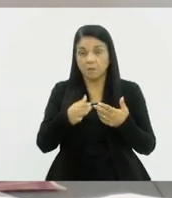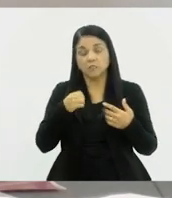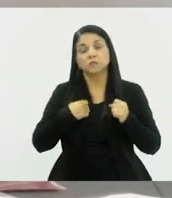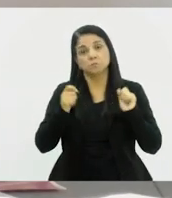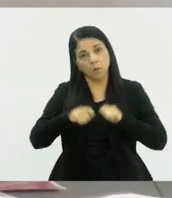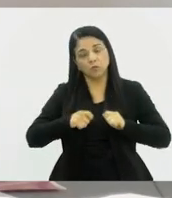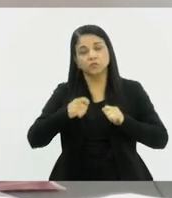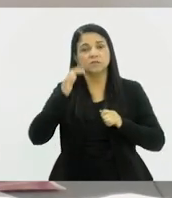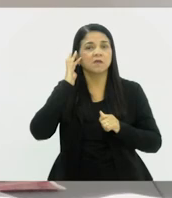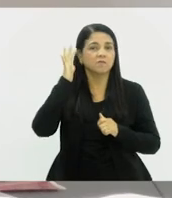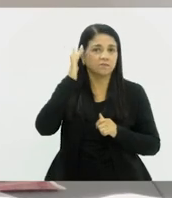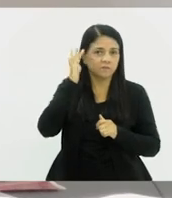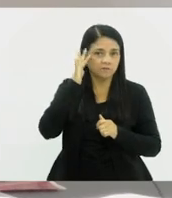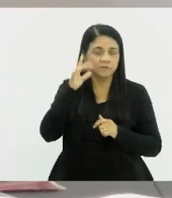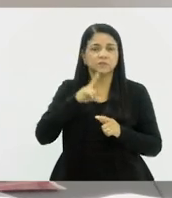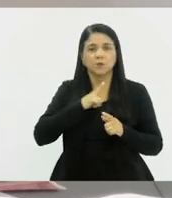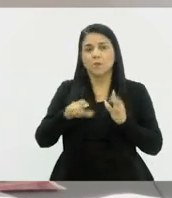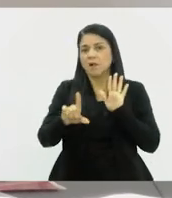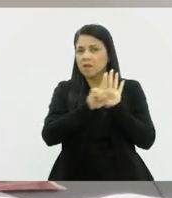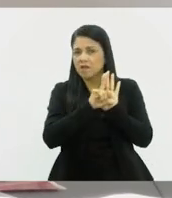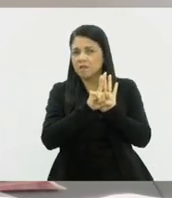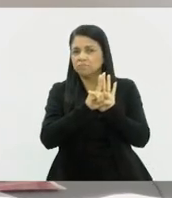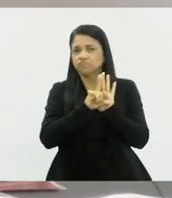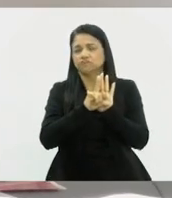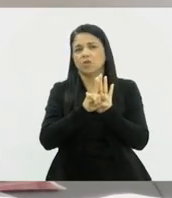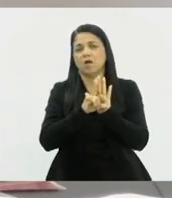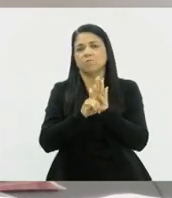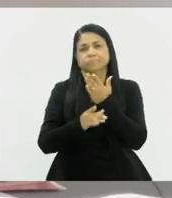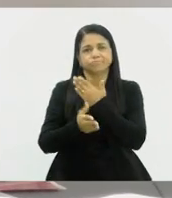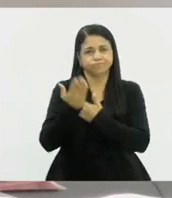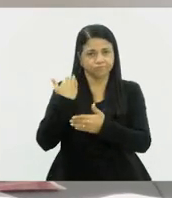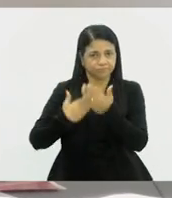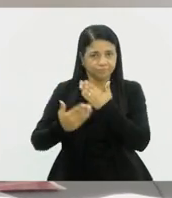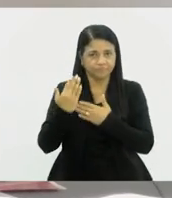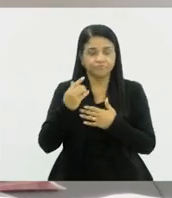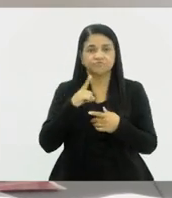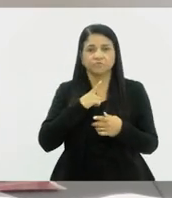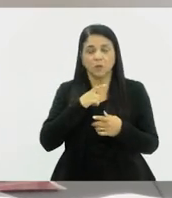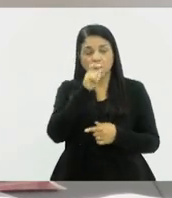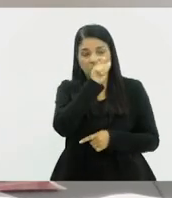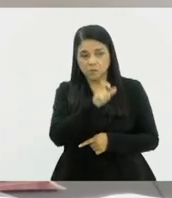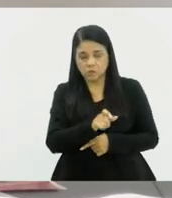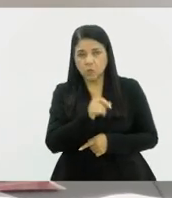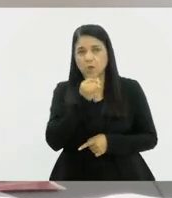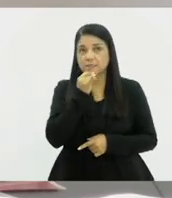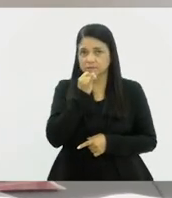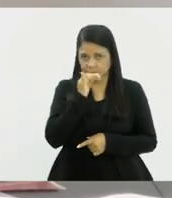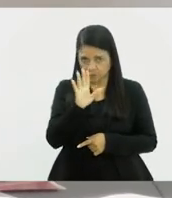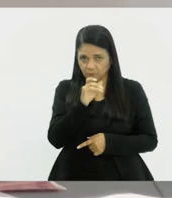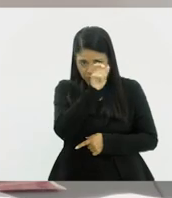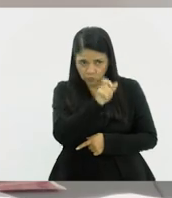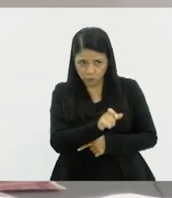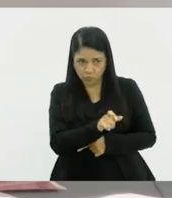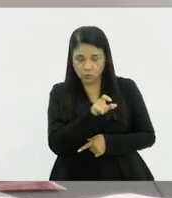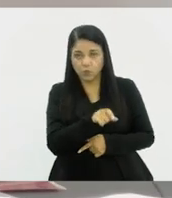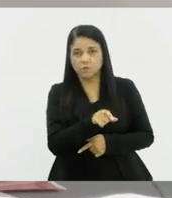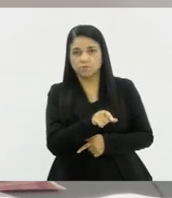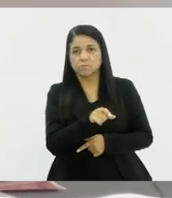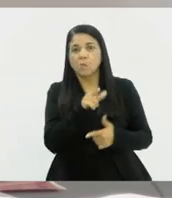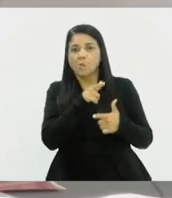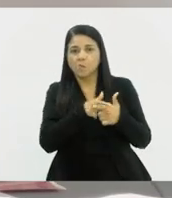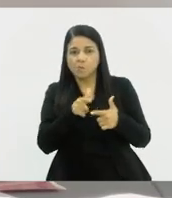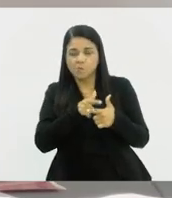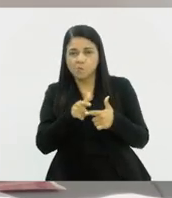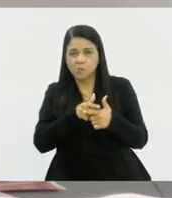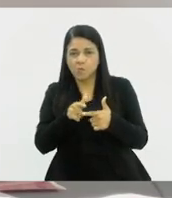uma lei antiga que diz de como um um uma pessoa que por exemplo tem eh problemas